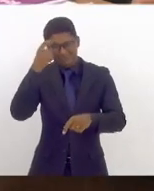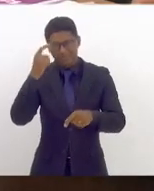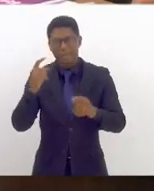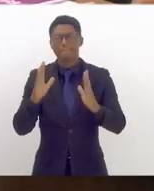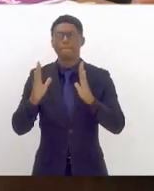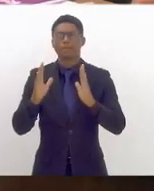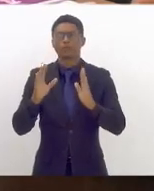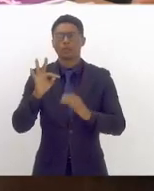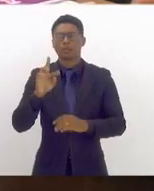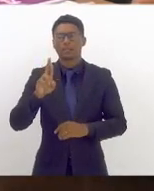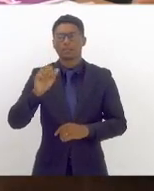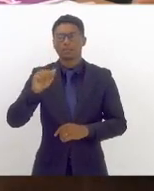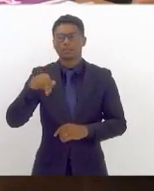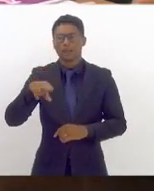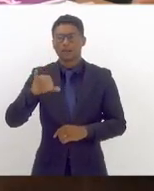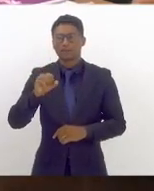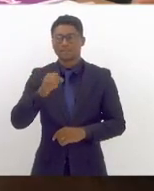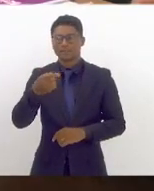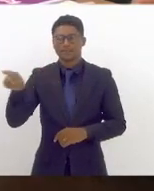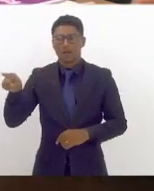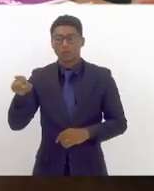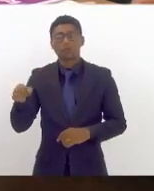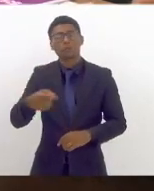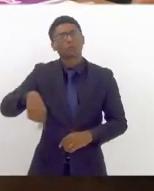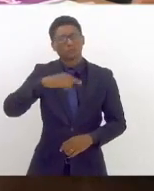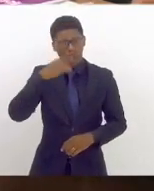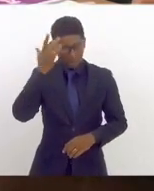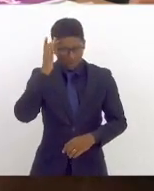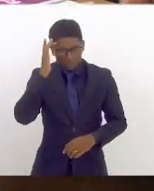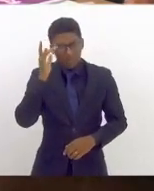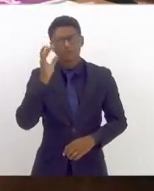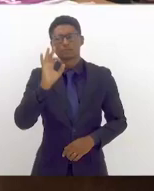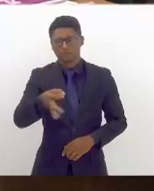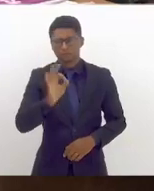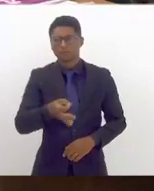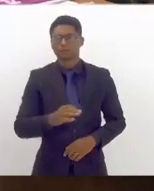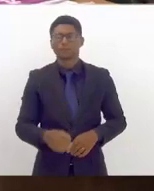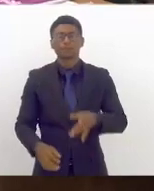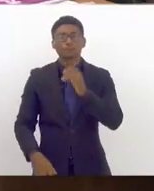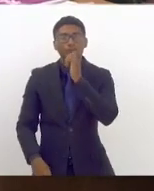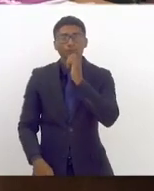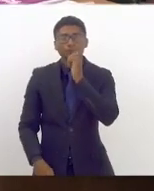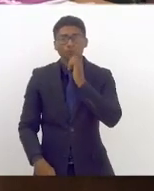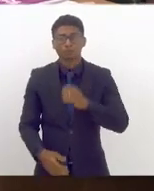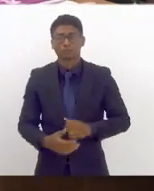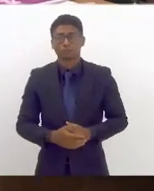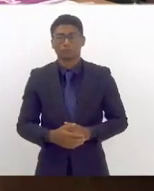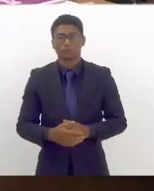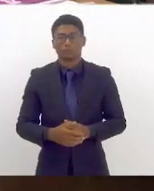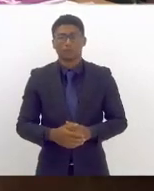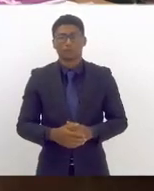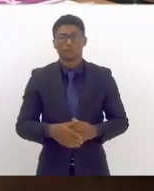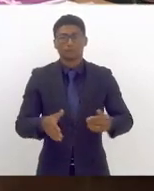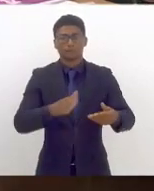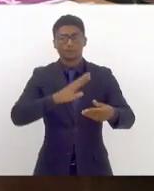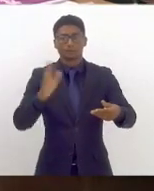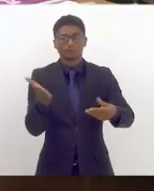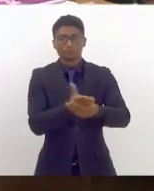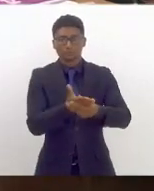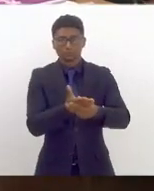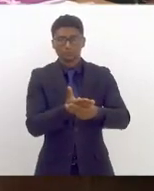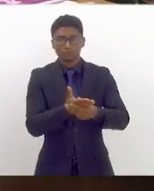estabelecemos um processo de transição que a gente acha absolutamente justo por exemplo processo que esteja tramitando